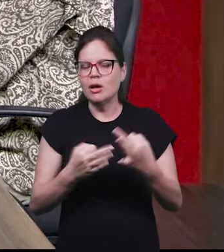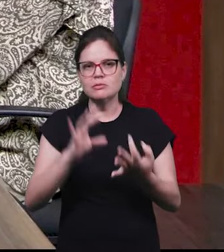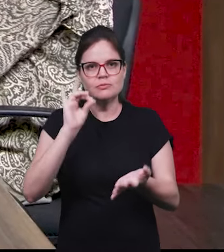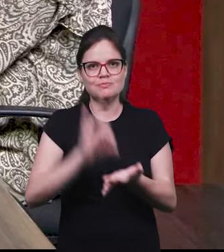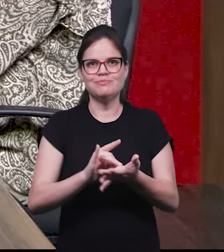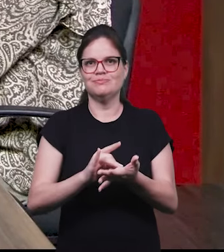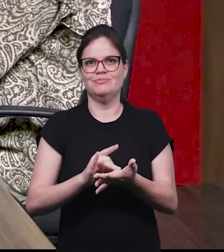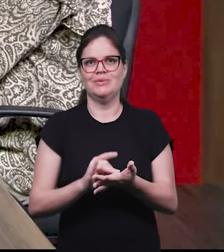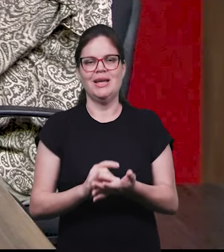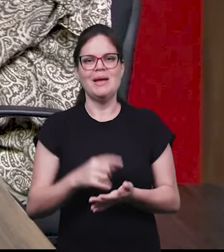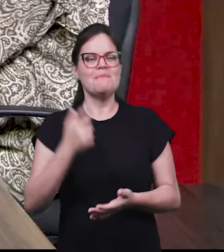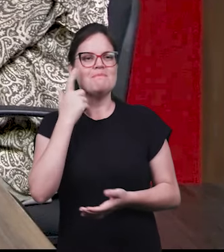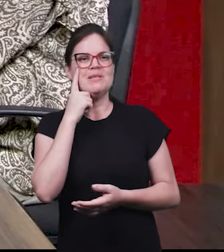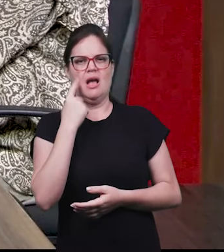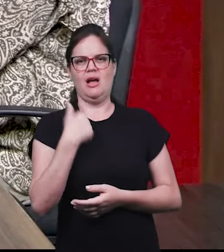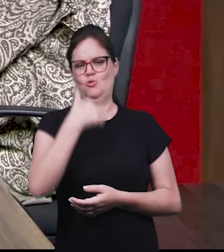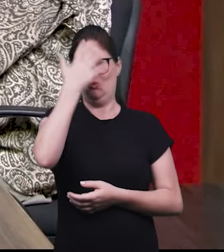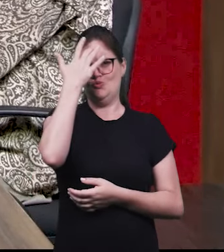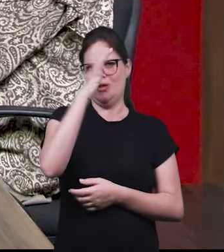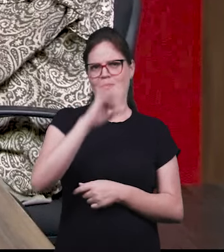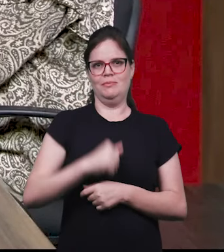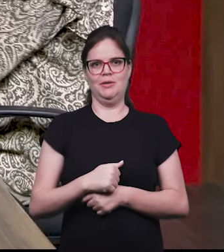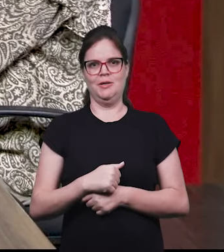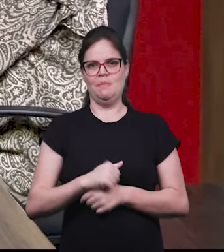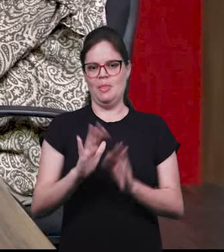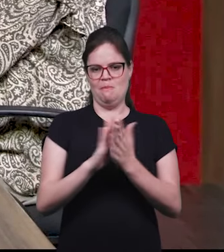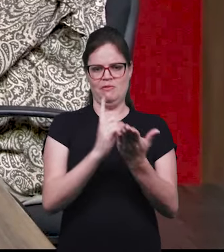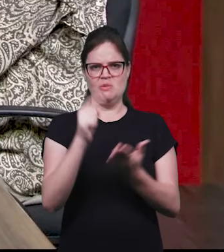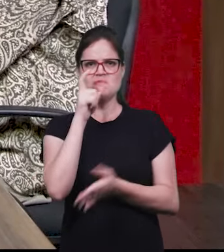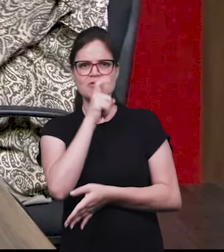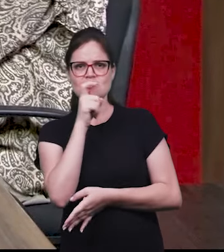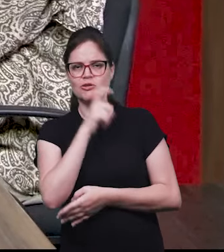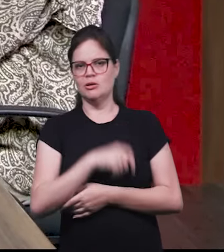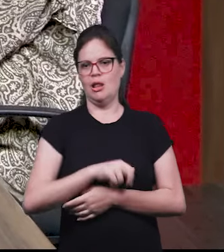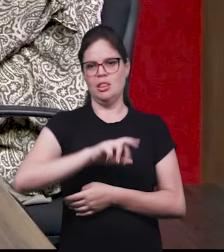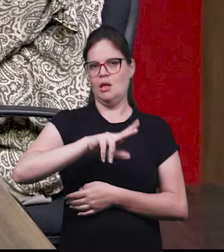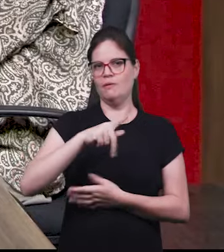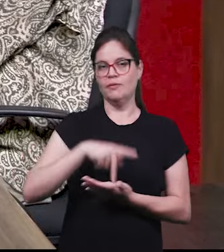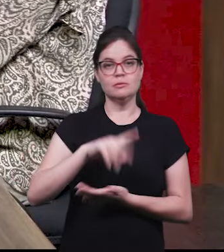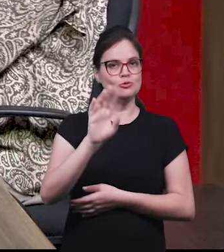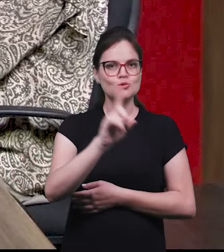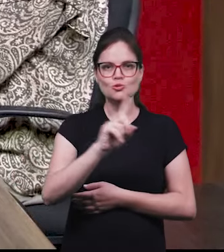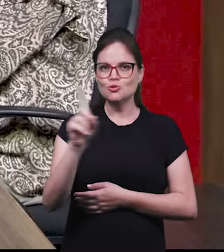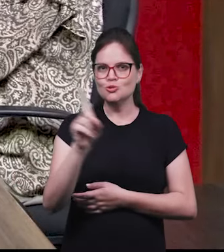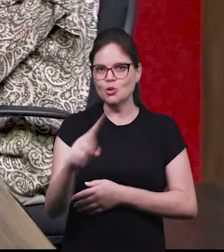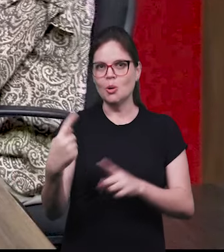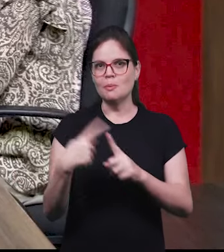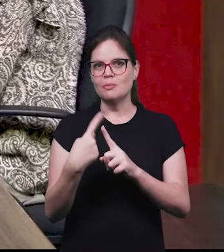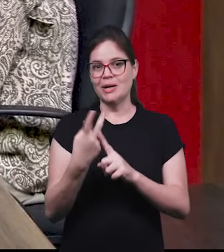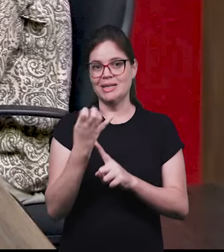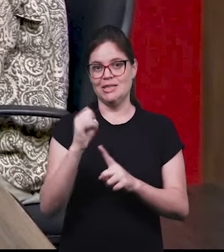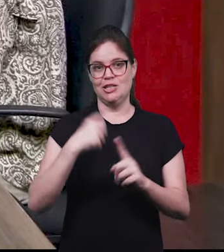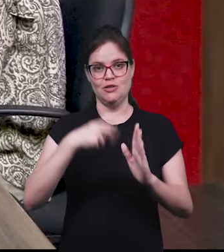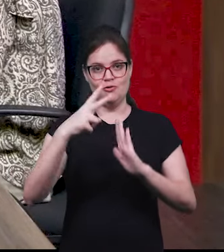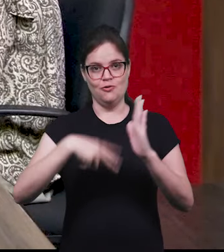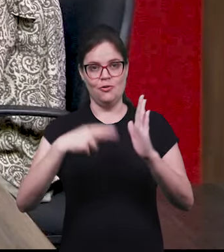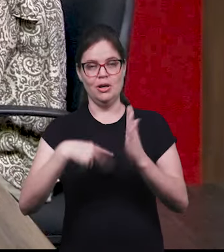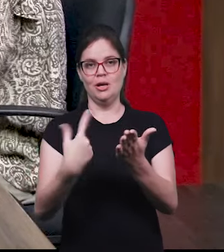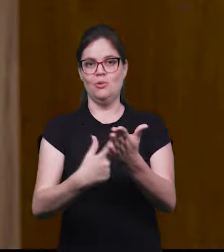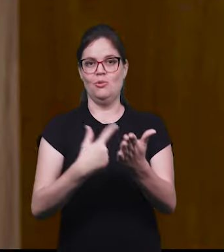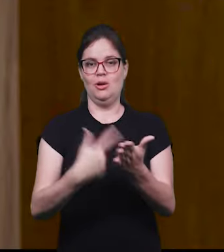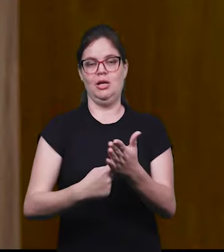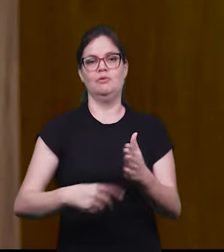a gente não pode falar, ninguém sabia, a Bíblia não é verdade, a Bíblia não é verídica, porque quando a gente abre lá em